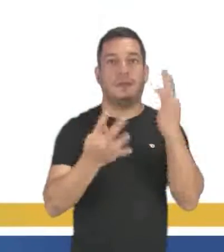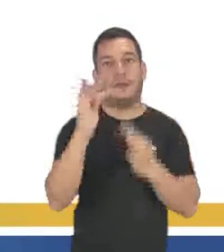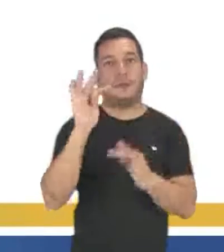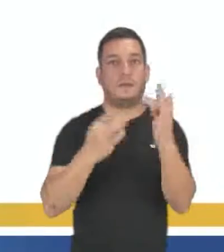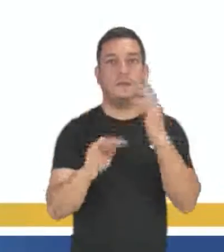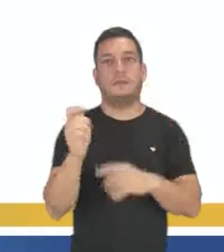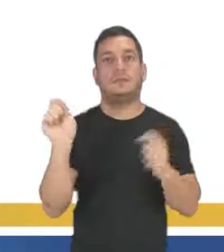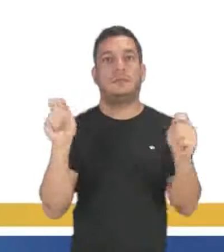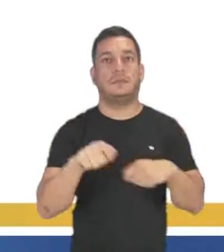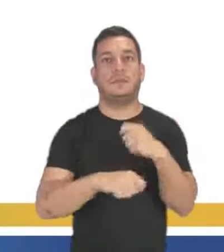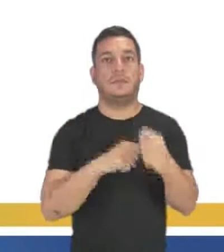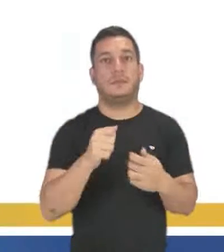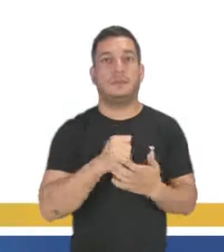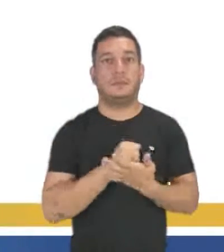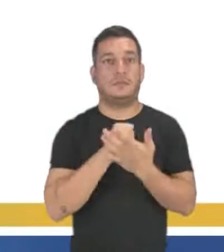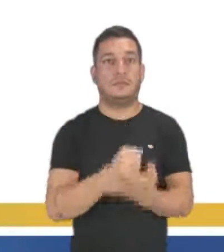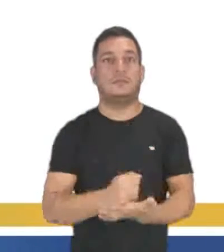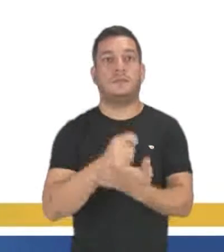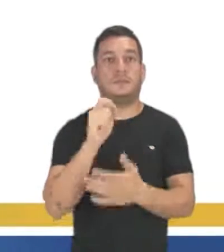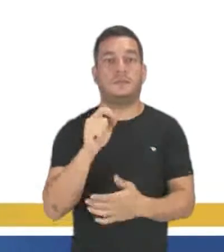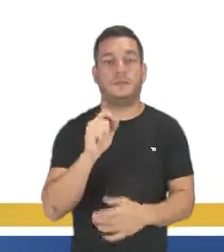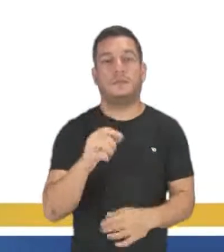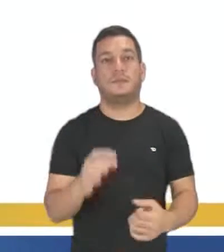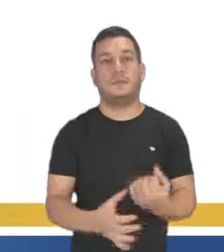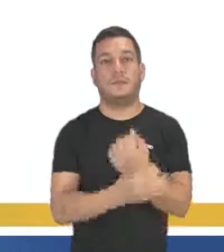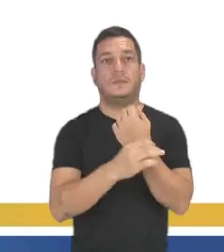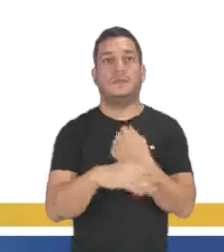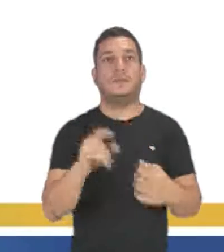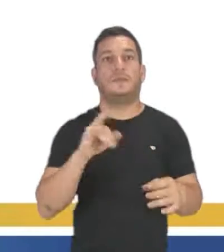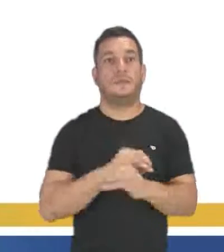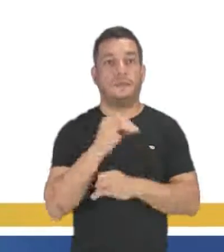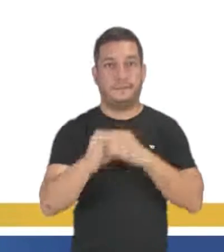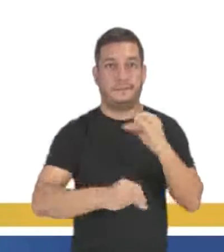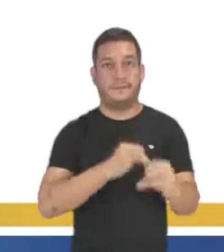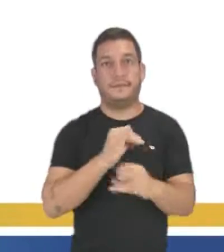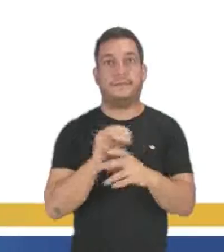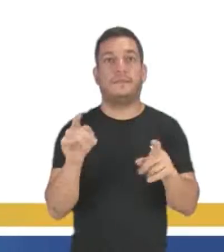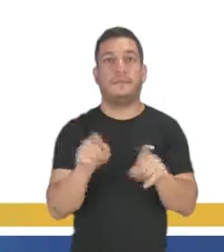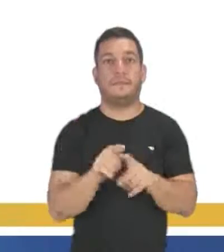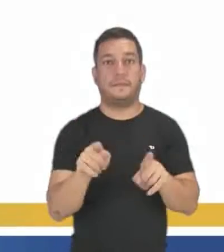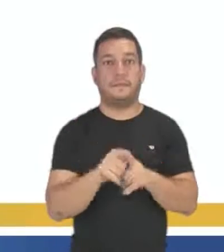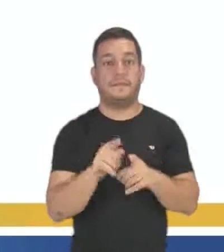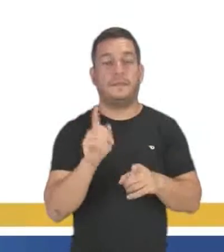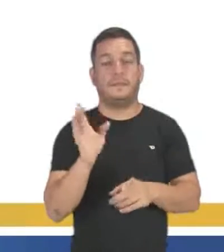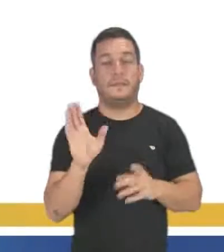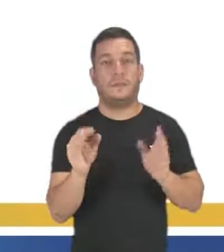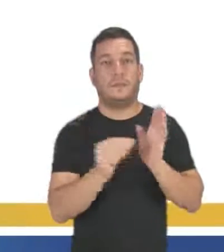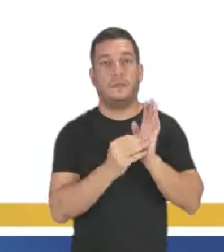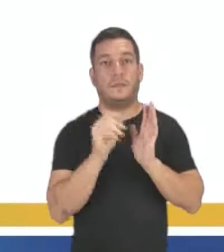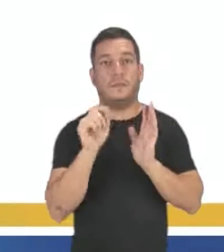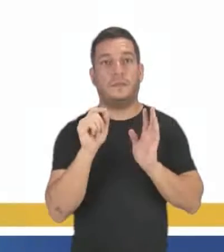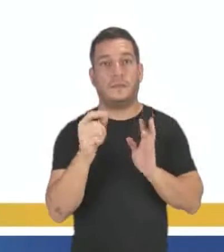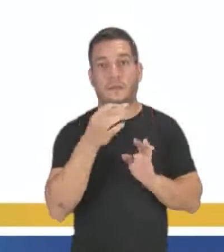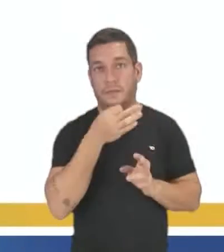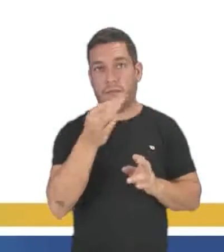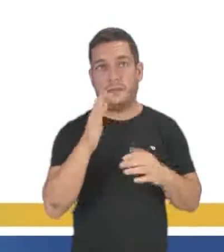assim chamativo, tá? Ele deve ser criativo, deve incentivar a leitura ao